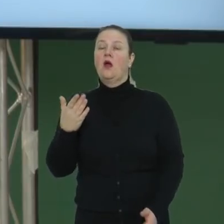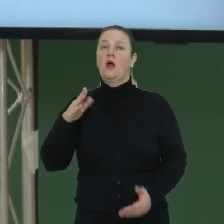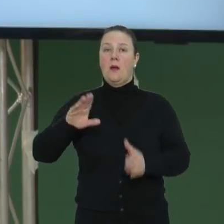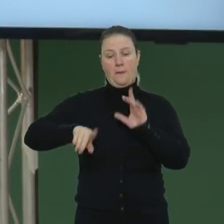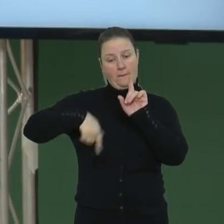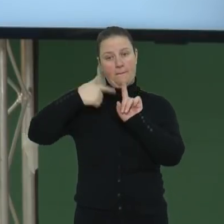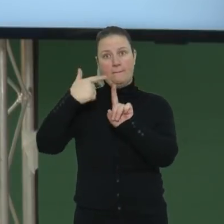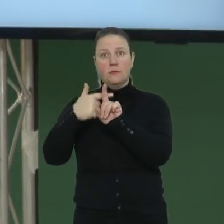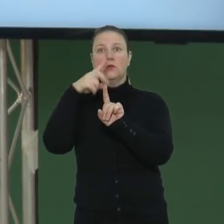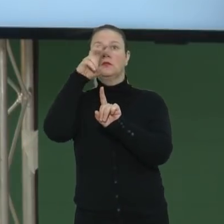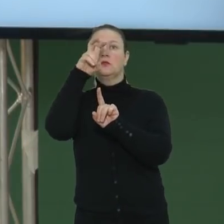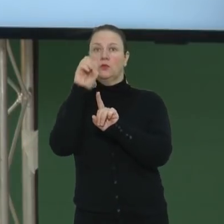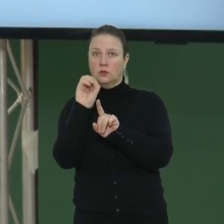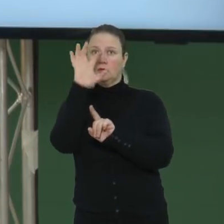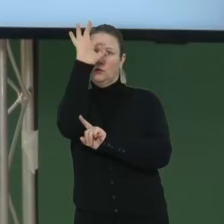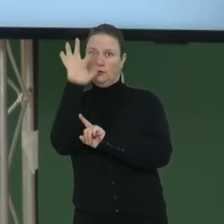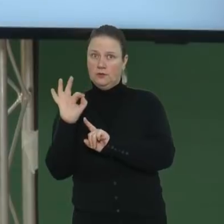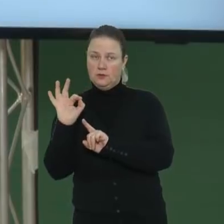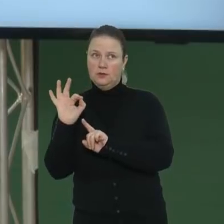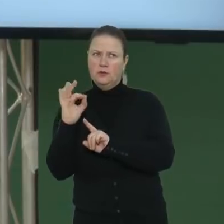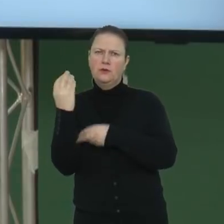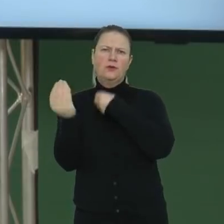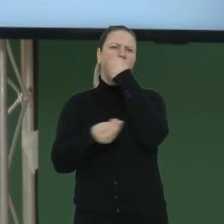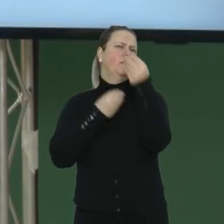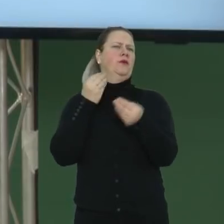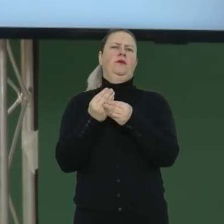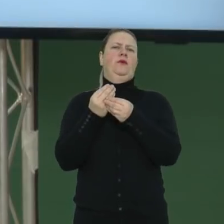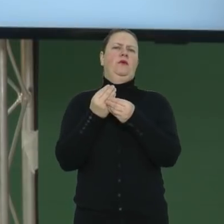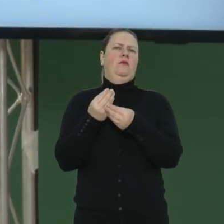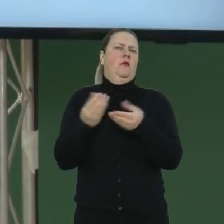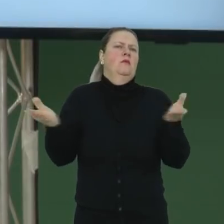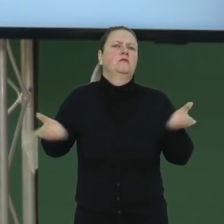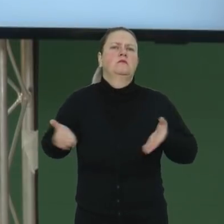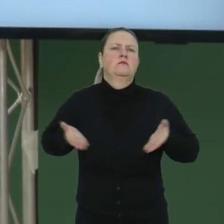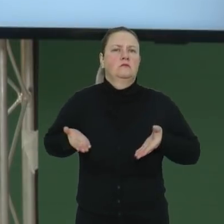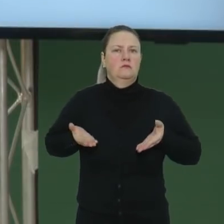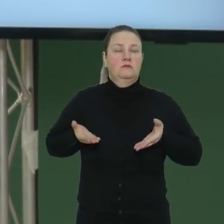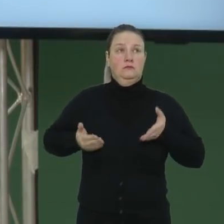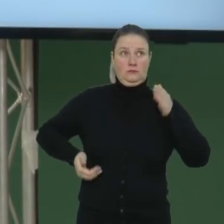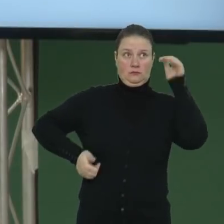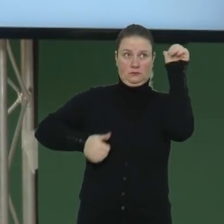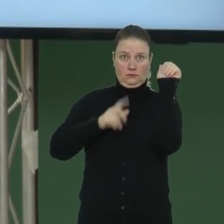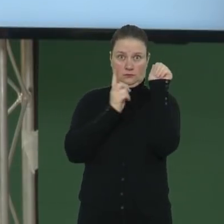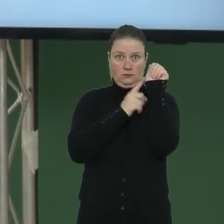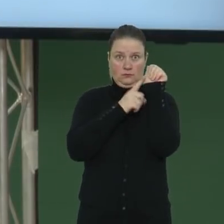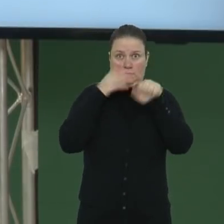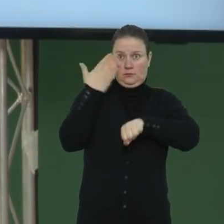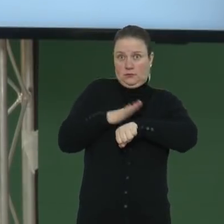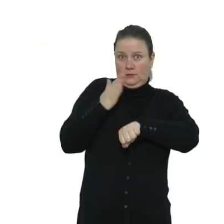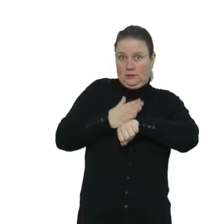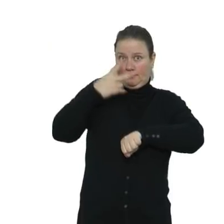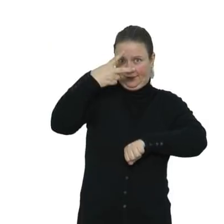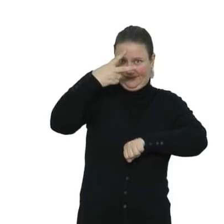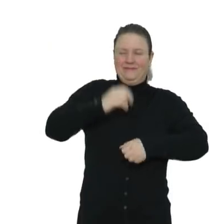mais 50%. E como que vai ficar isso então? Então, a letra A do exercício número 2 de hoje.